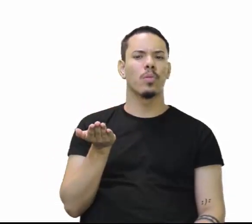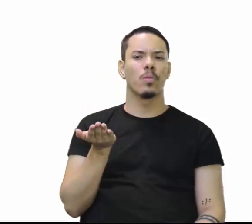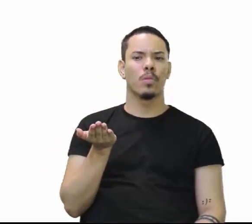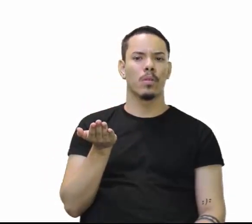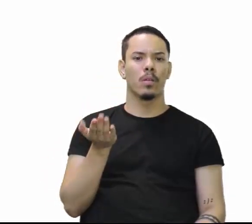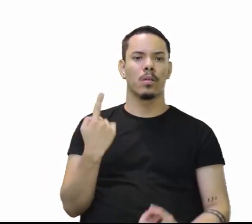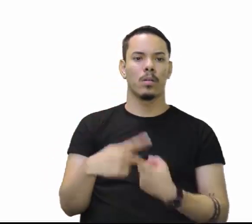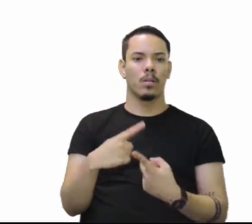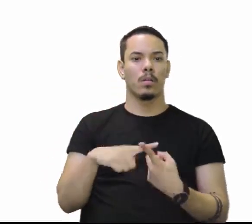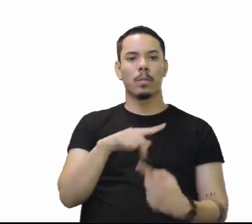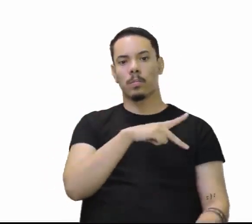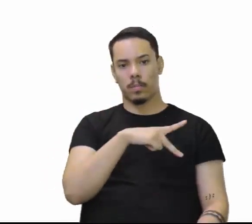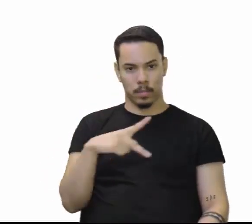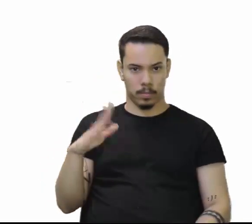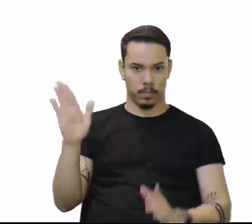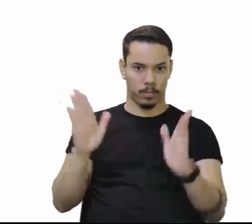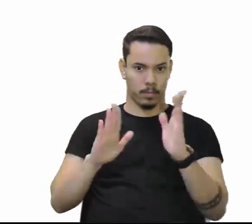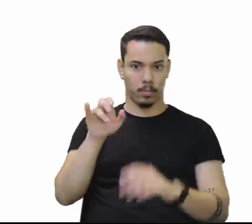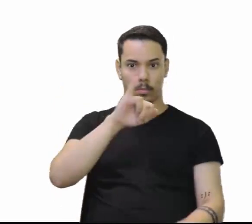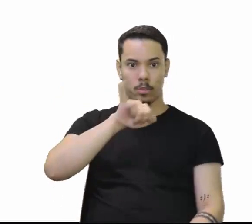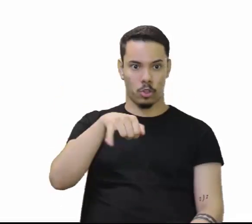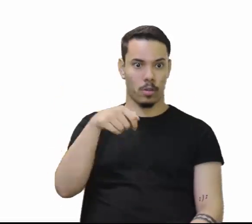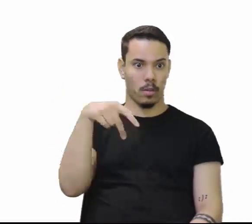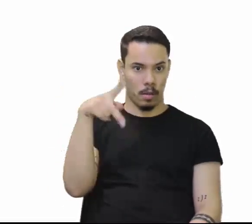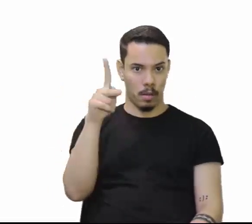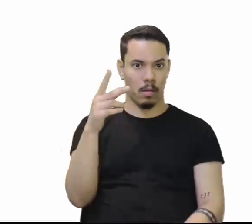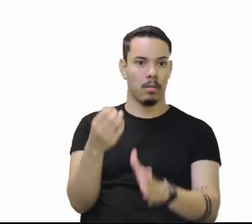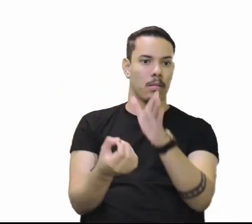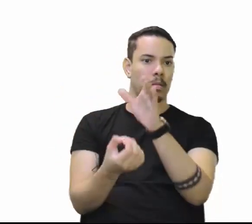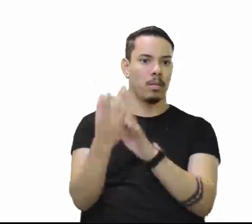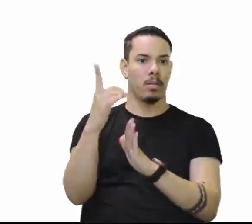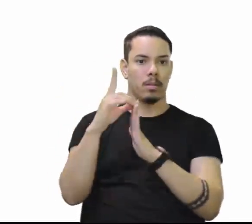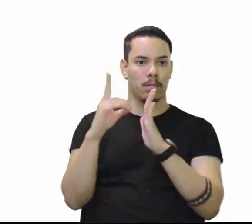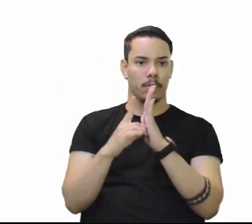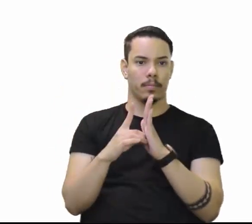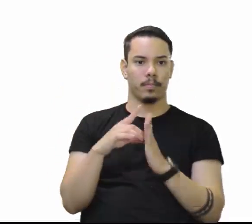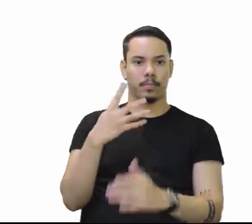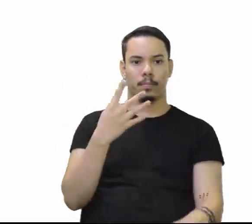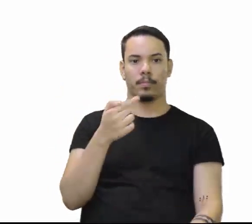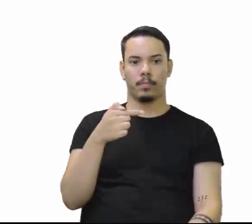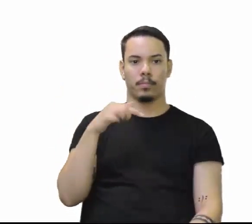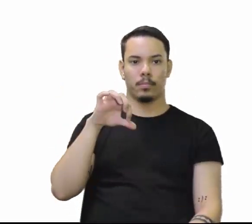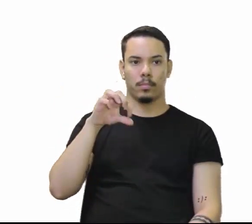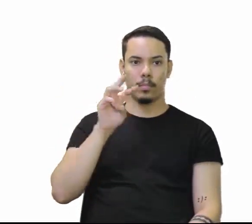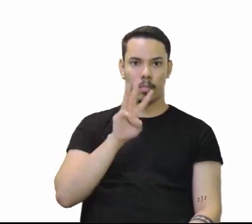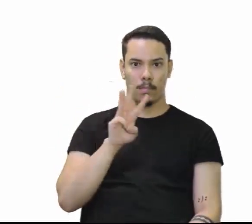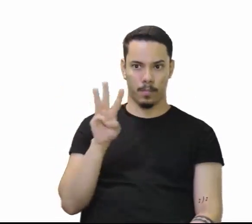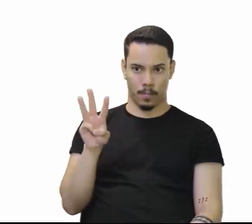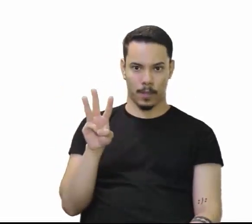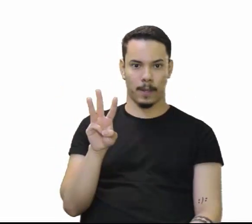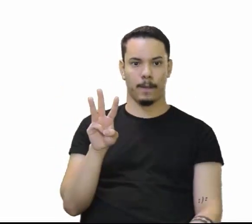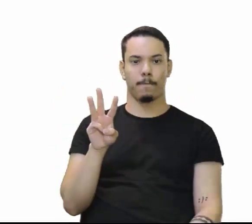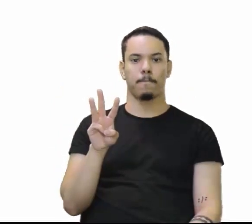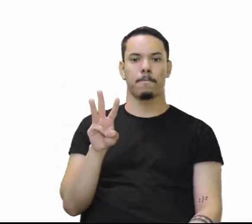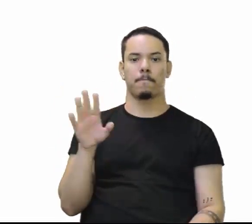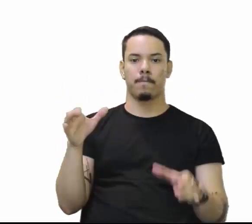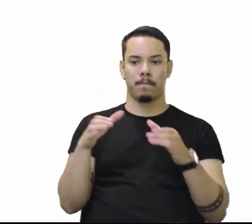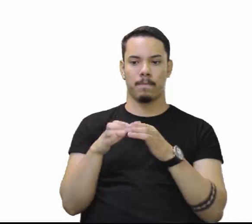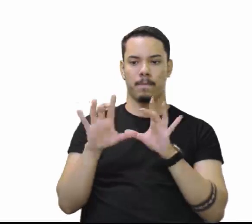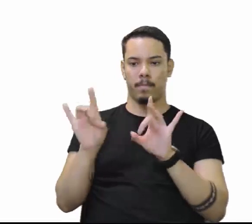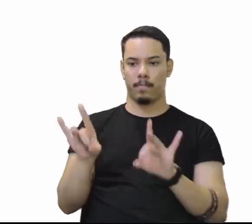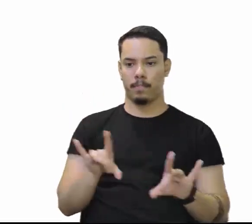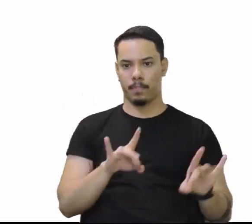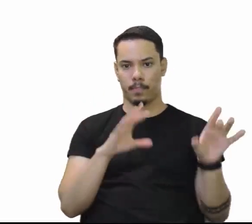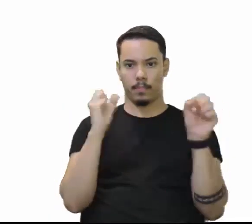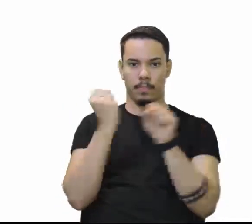O presidente da República, que era Juscelino Kubitschek, cria esse decreto, 47.933, a Comissão Especial